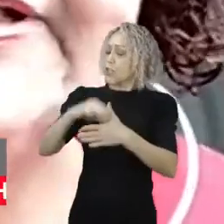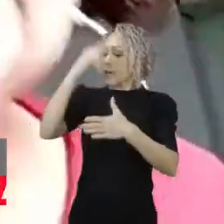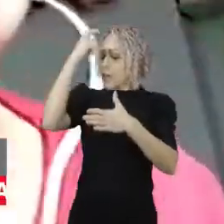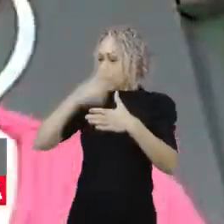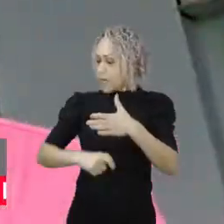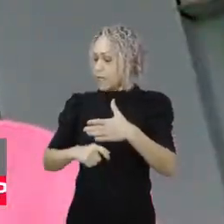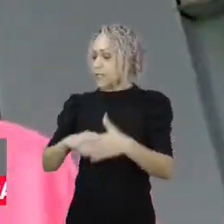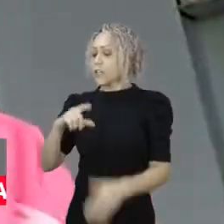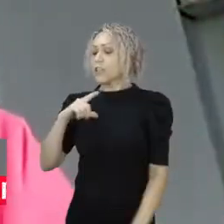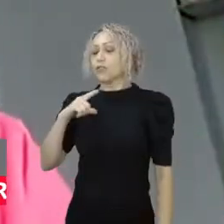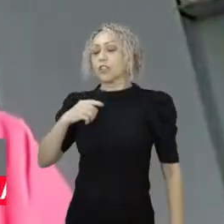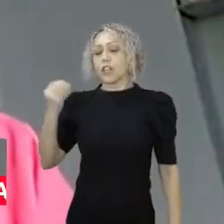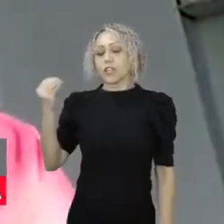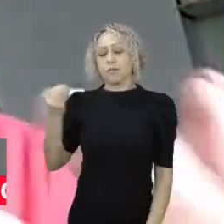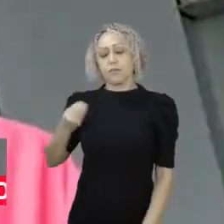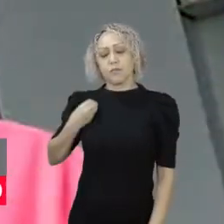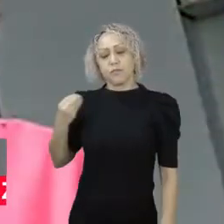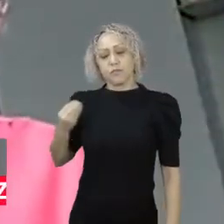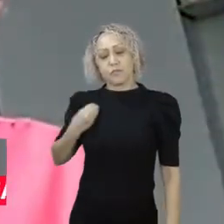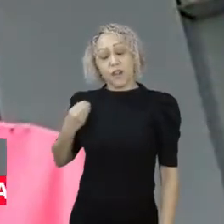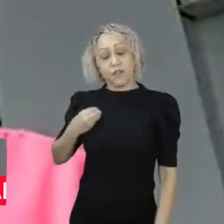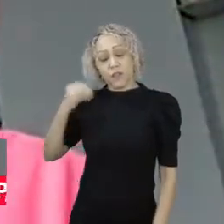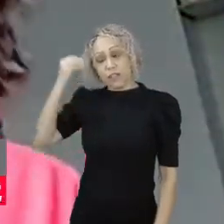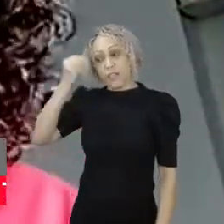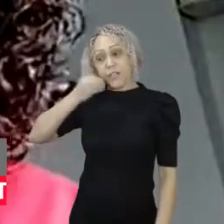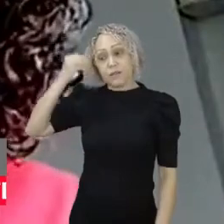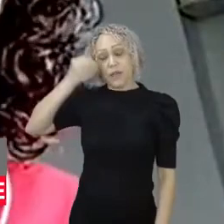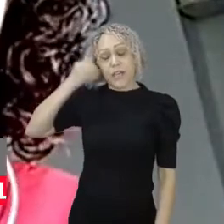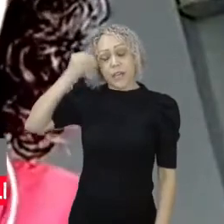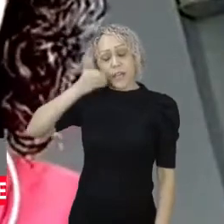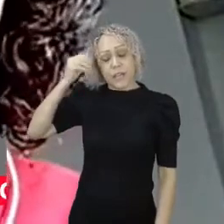minha comunidade e eu quero